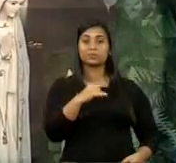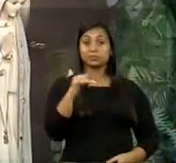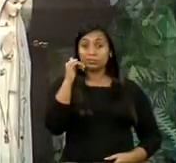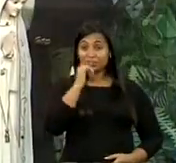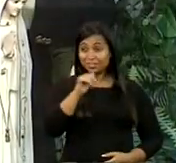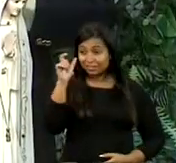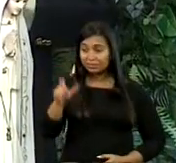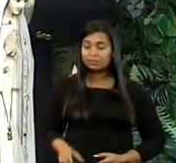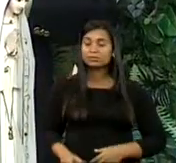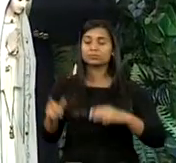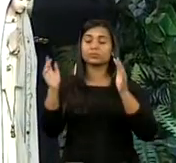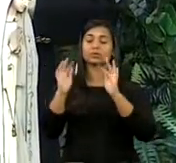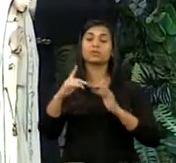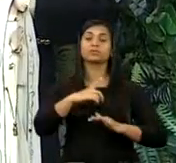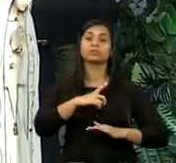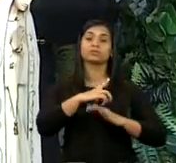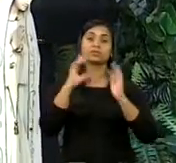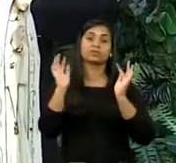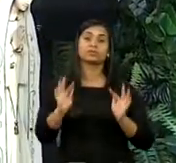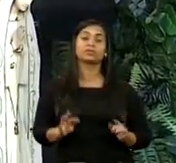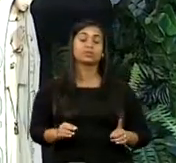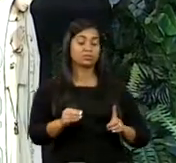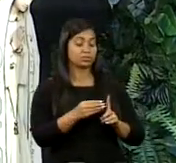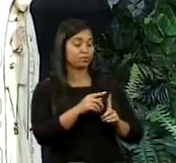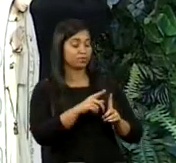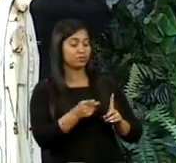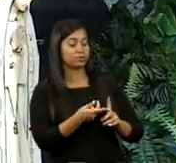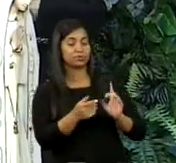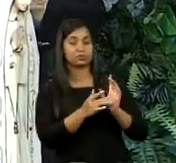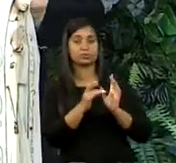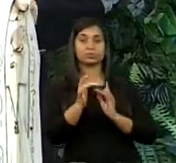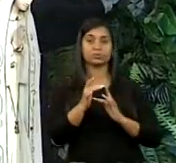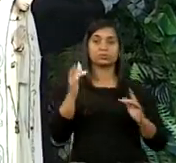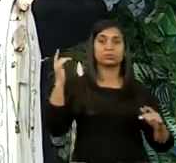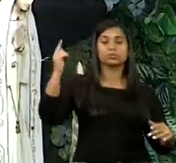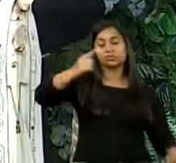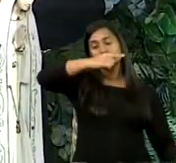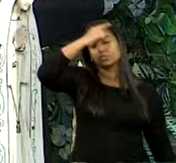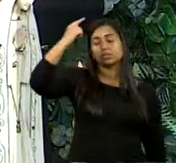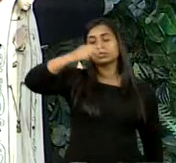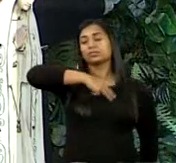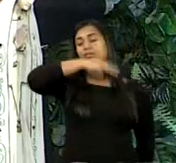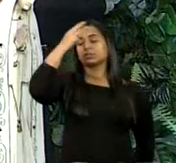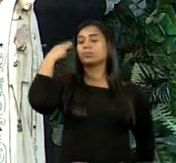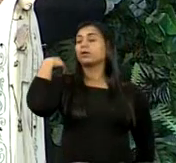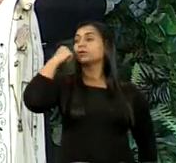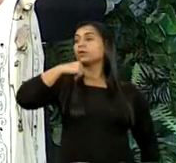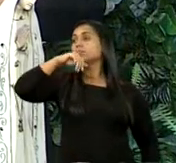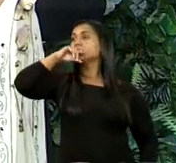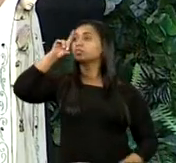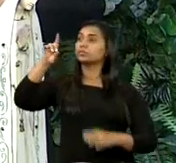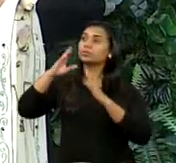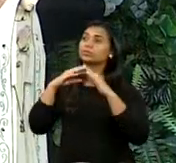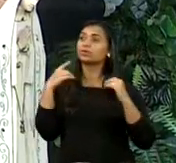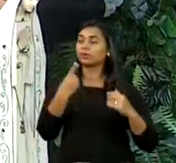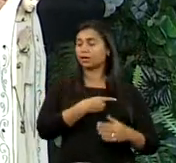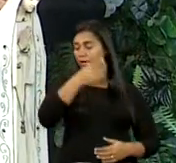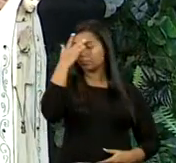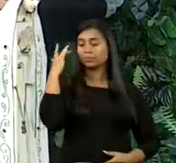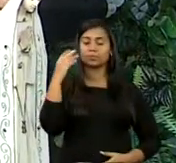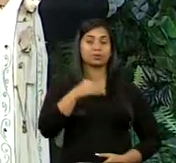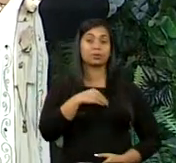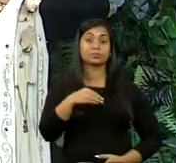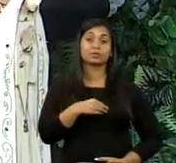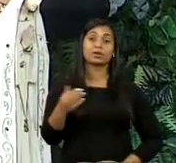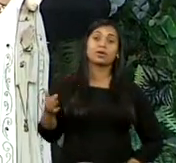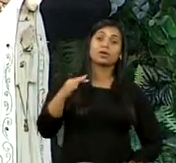Senhor é convosco. Bendita sois vós entre as mulheres, e bendito é o fruto do vosso ventre, Jesus. Santa Maria, Mãe de Deus,